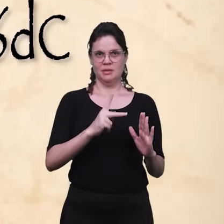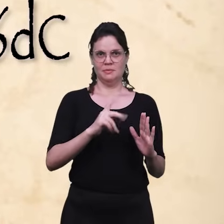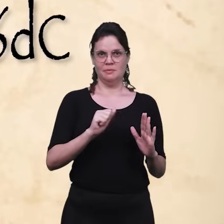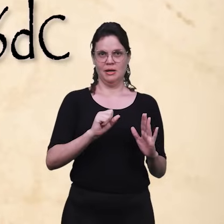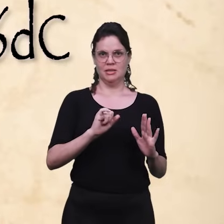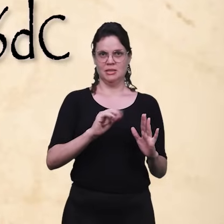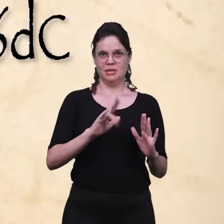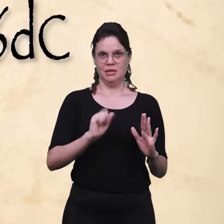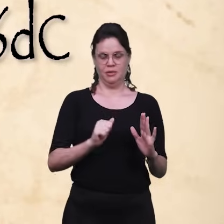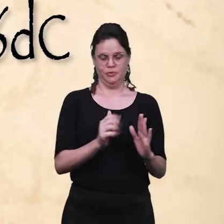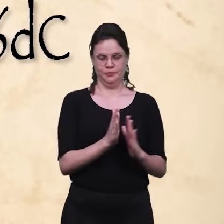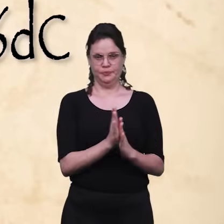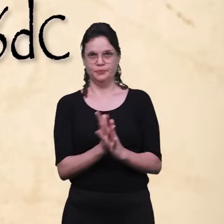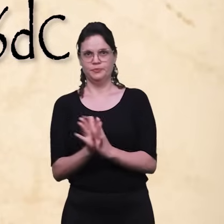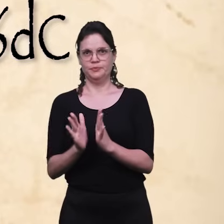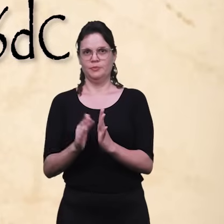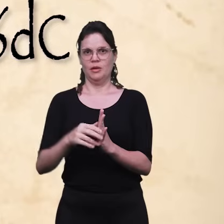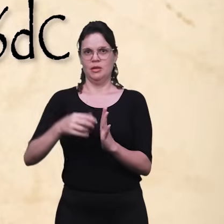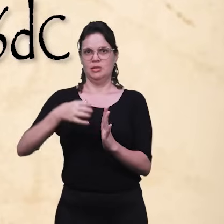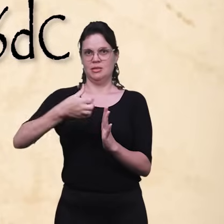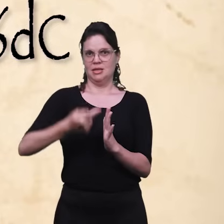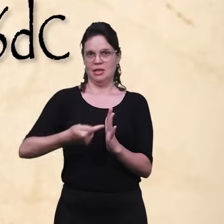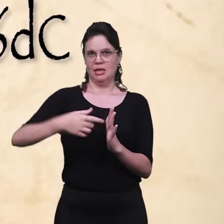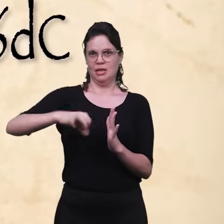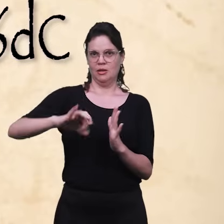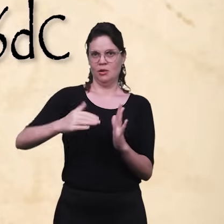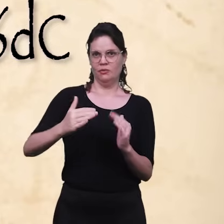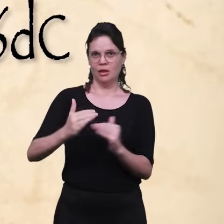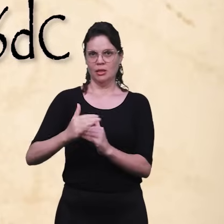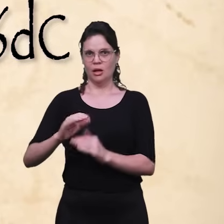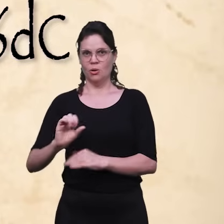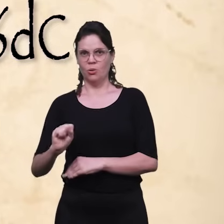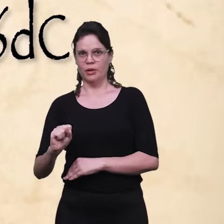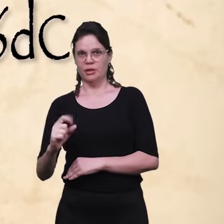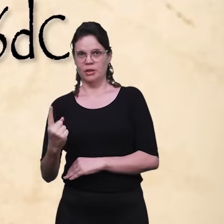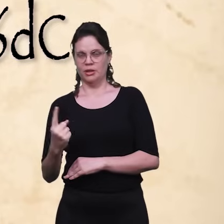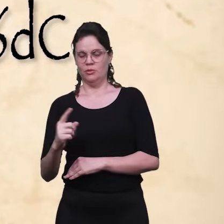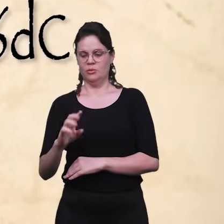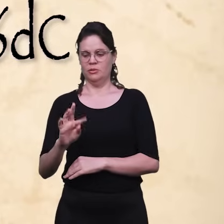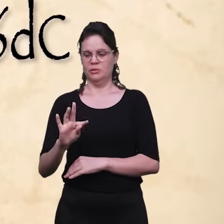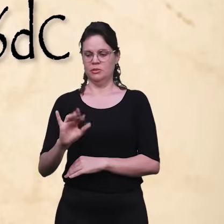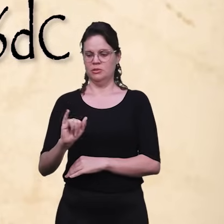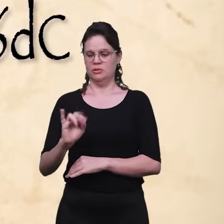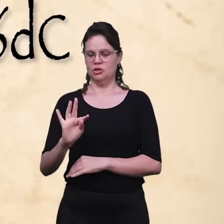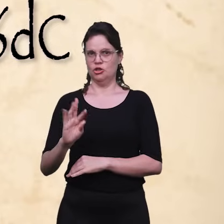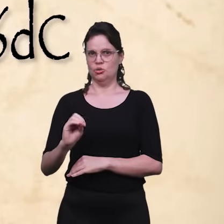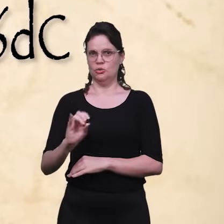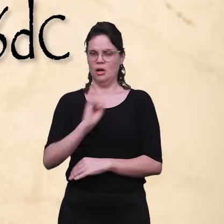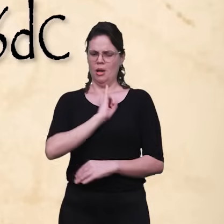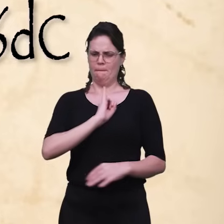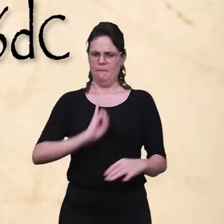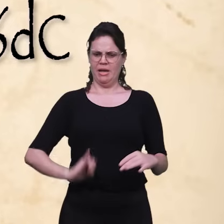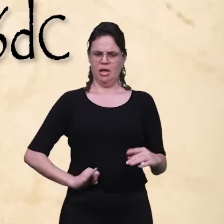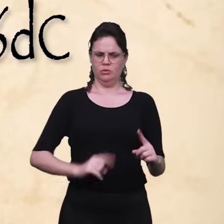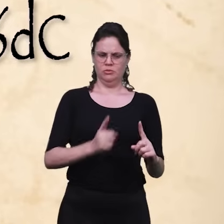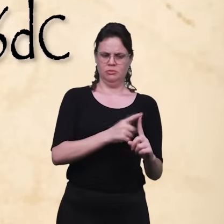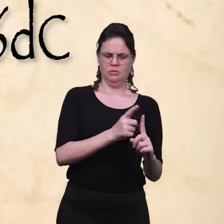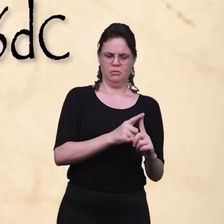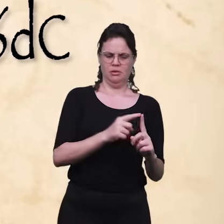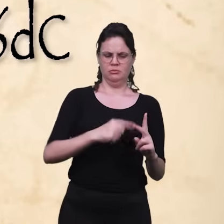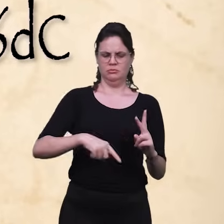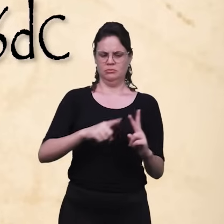a 81, o imperador passa a ser Tito, filho de